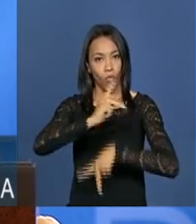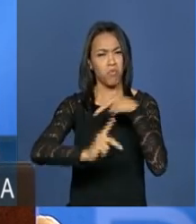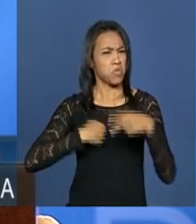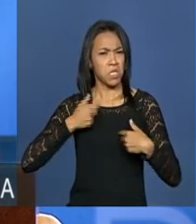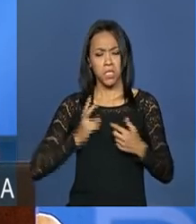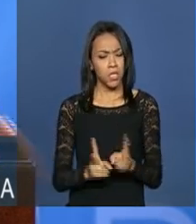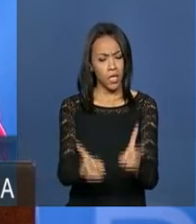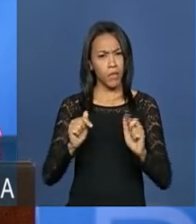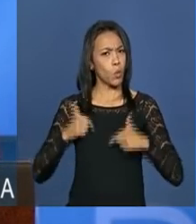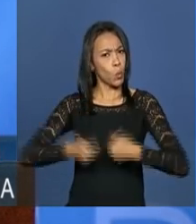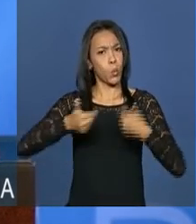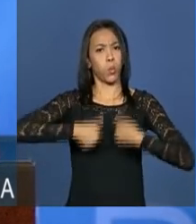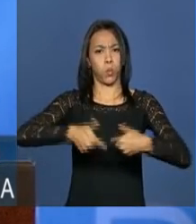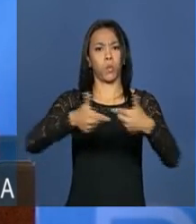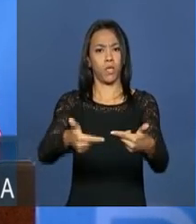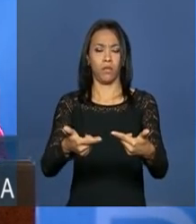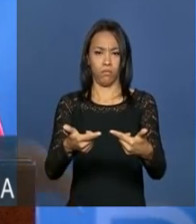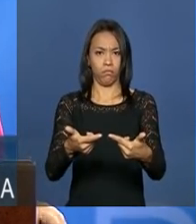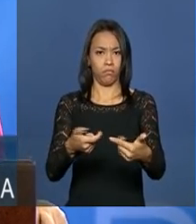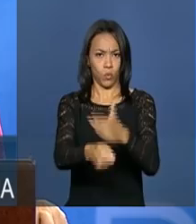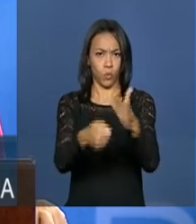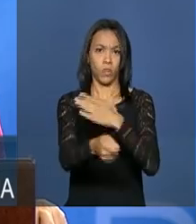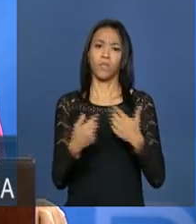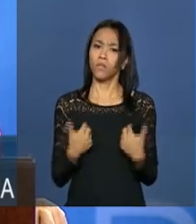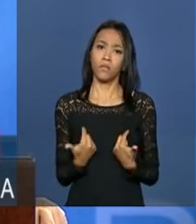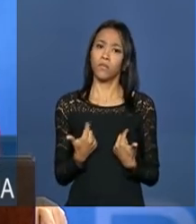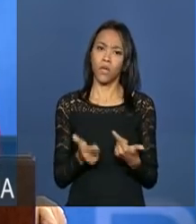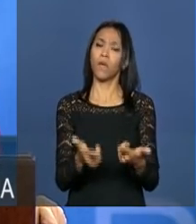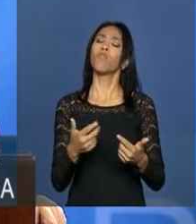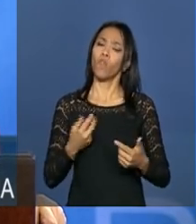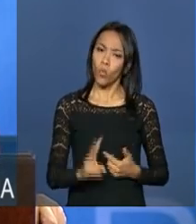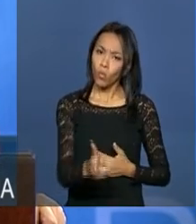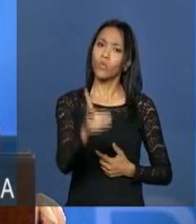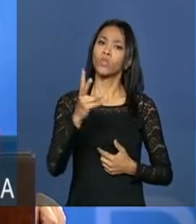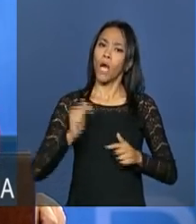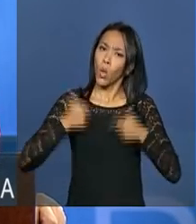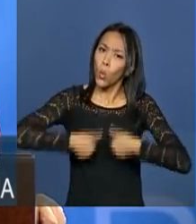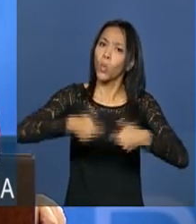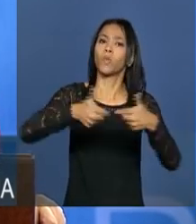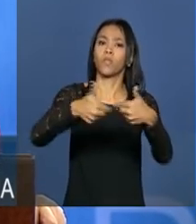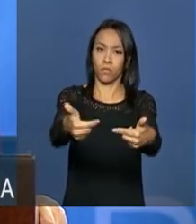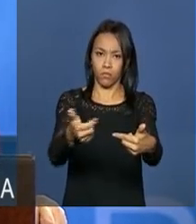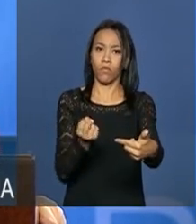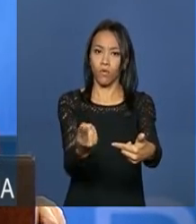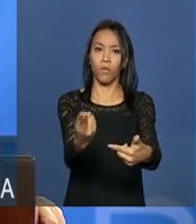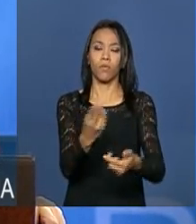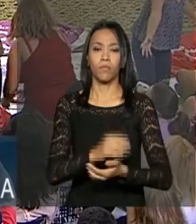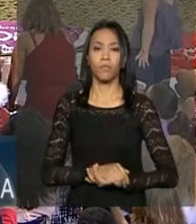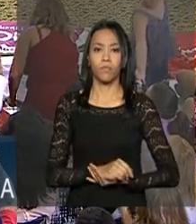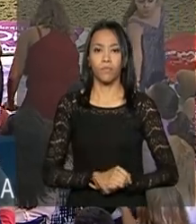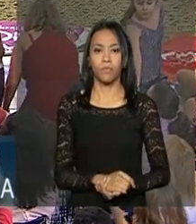Sempre lutei. Sempre eu te continuarei lutando. Eu